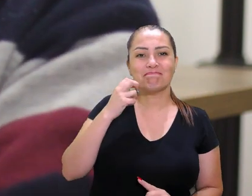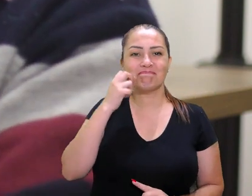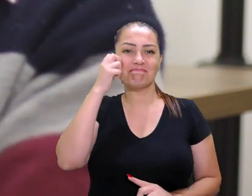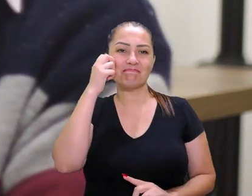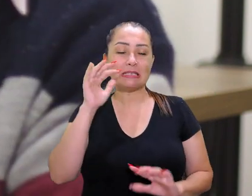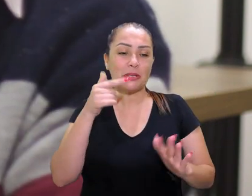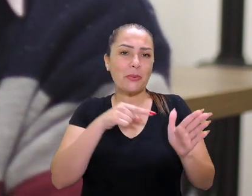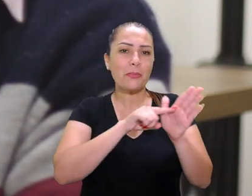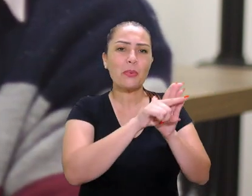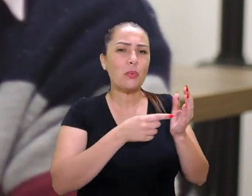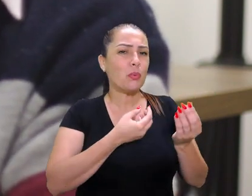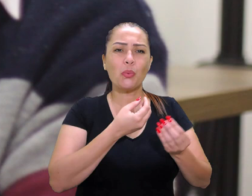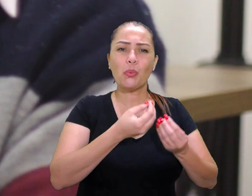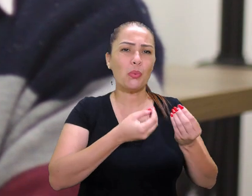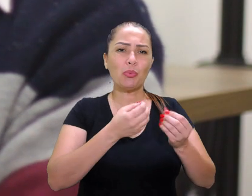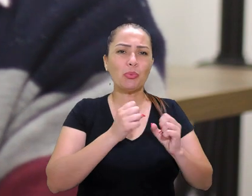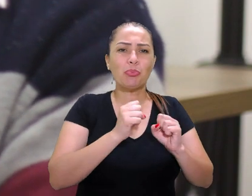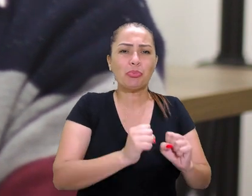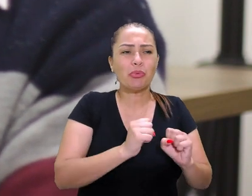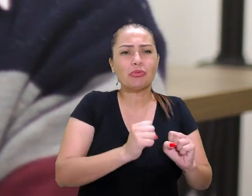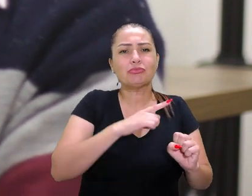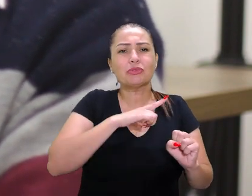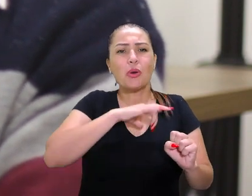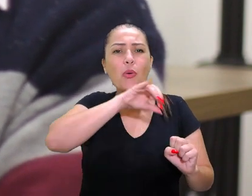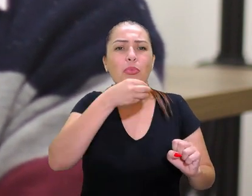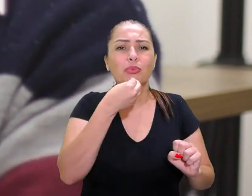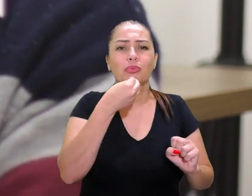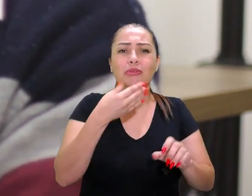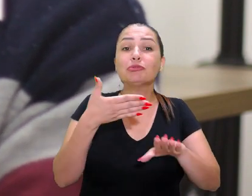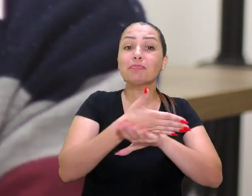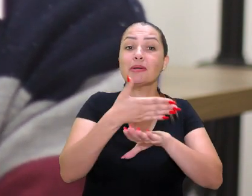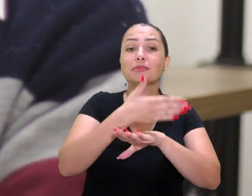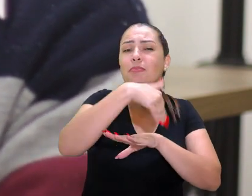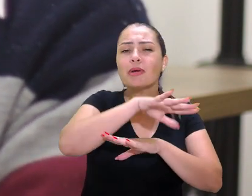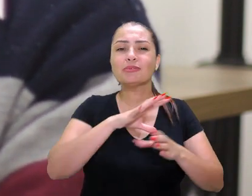perguntei como é que poderia ser a oportunidade de poder estar participando do grupo, né?